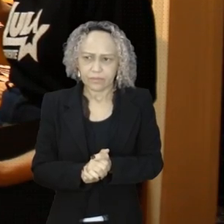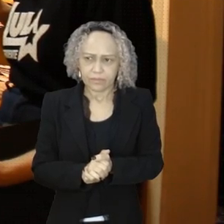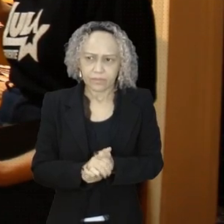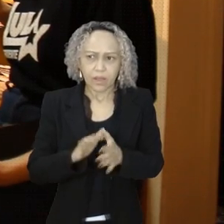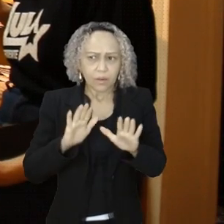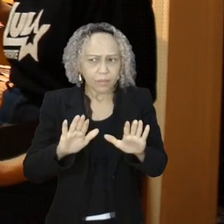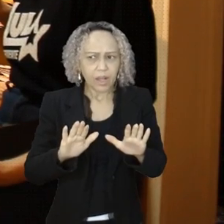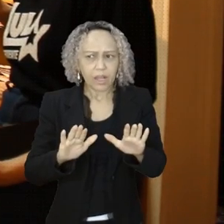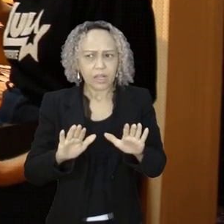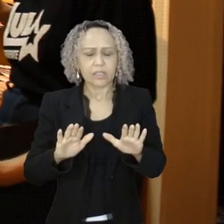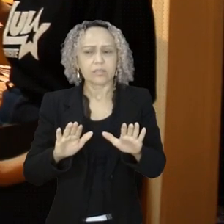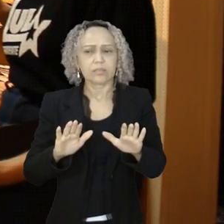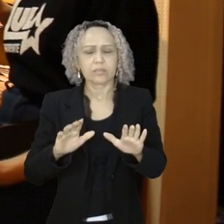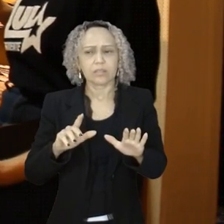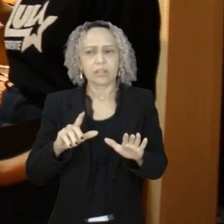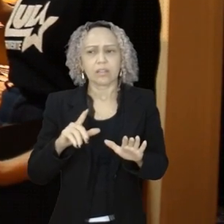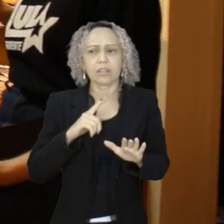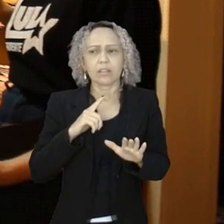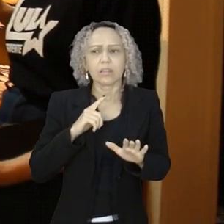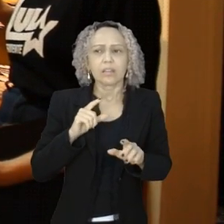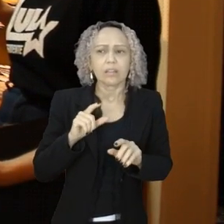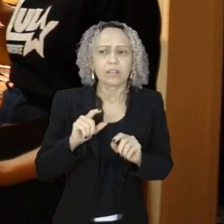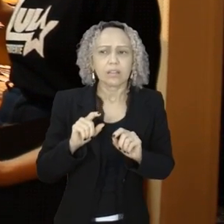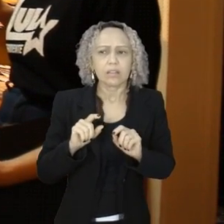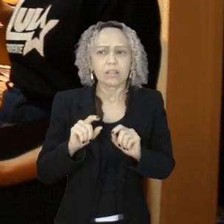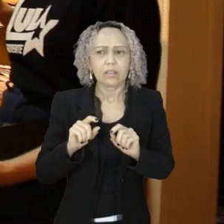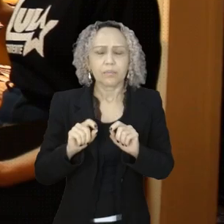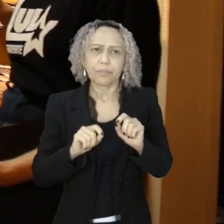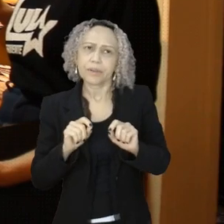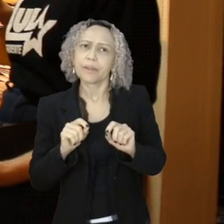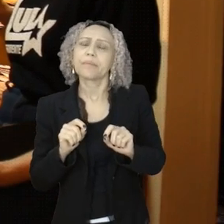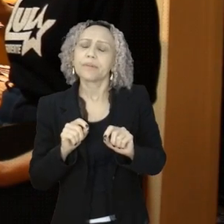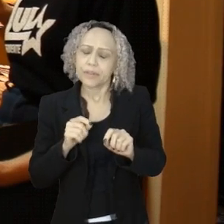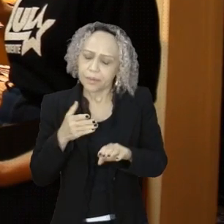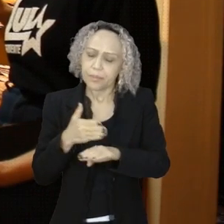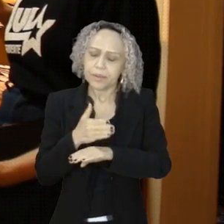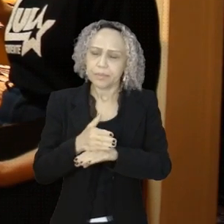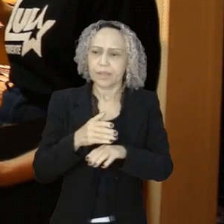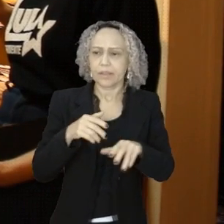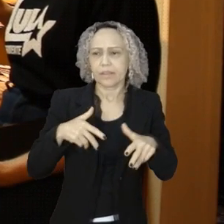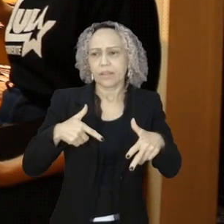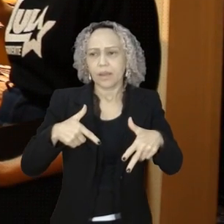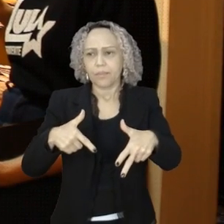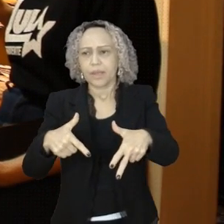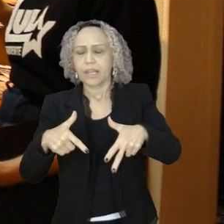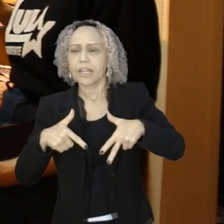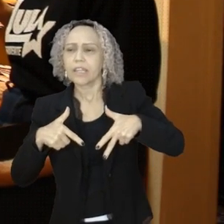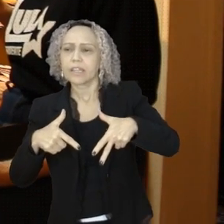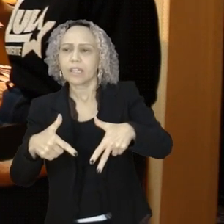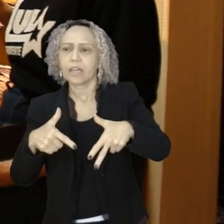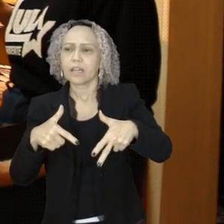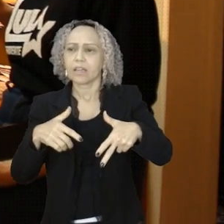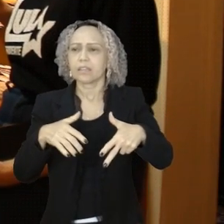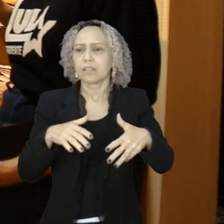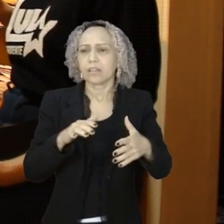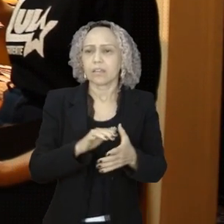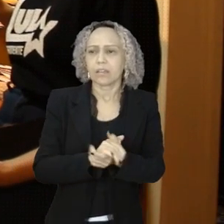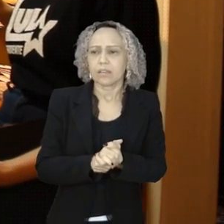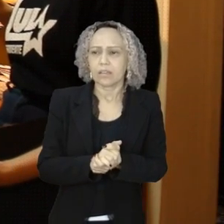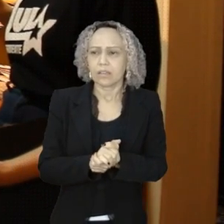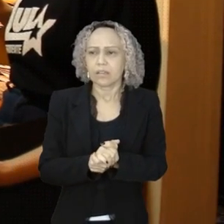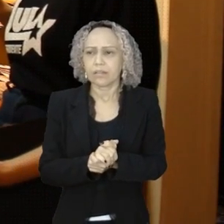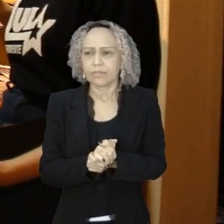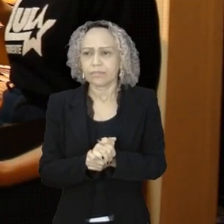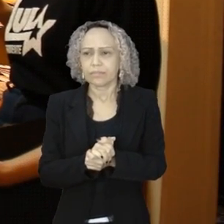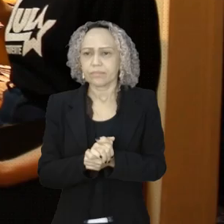Mas eu tive sim na. Aí já numa militância na USLE, União São Luizense Estudantes,